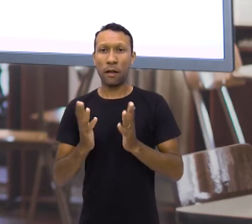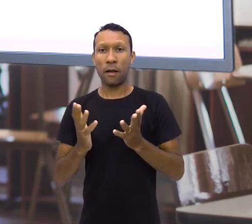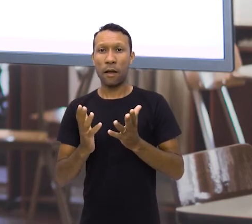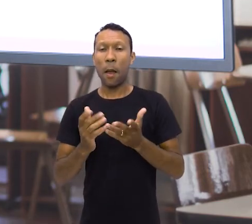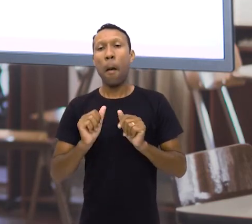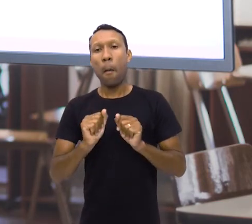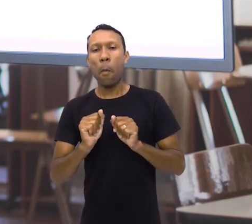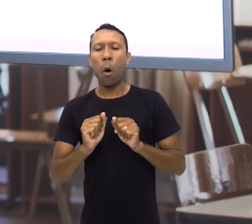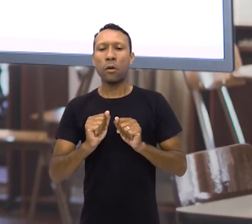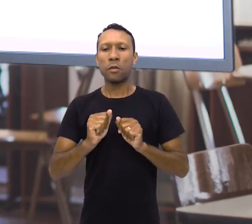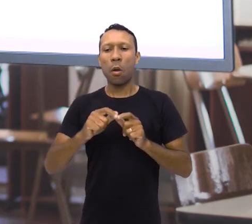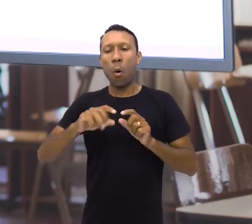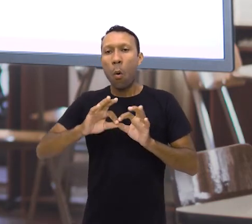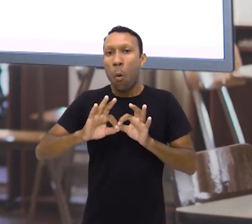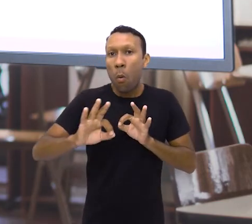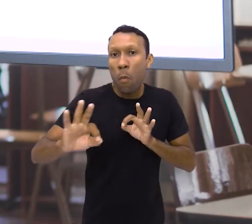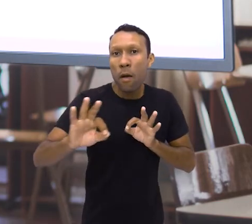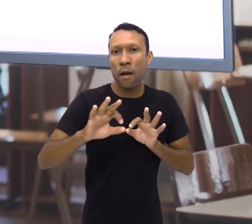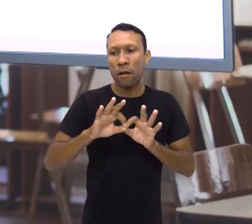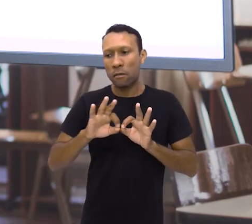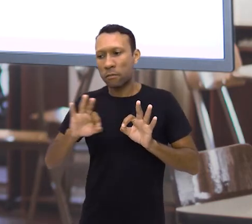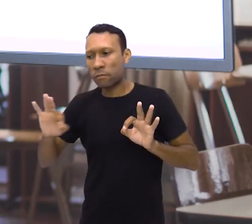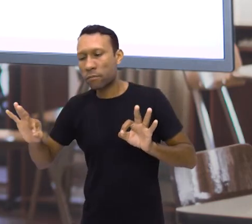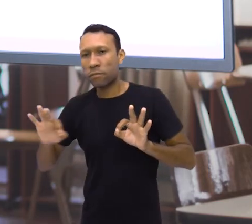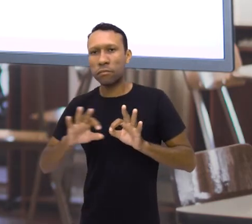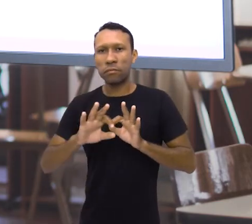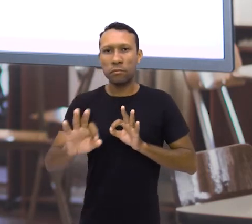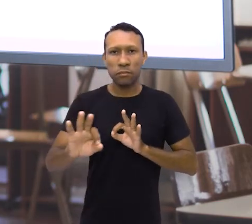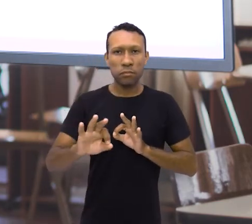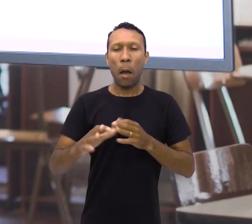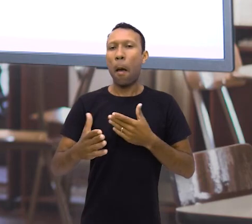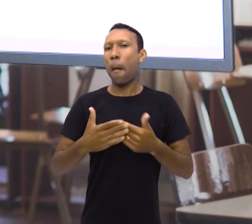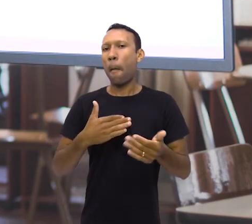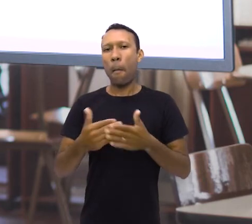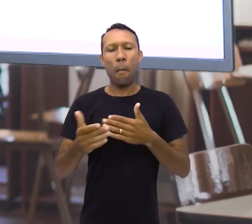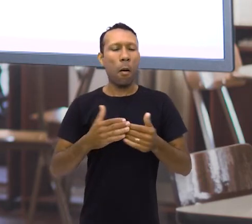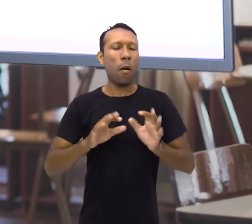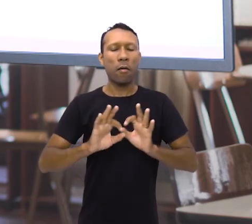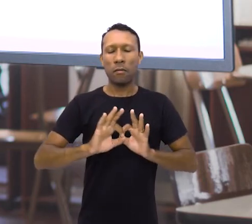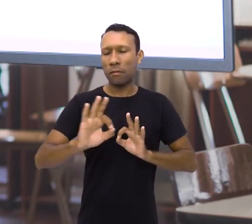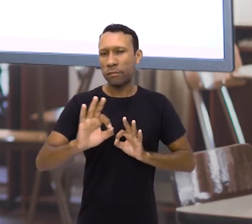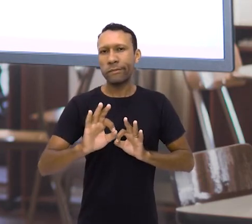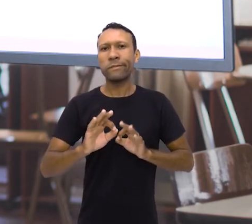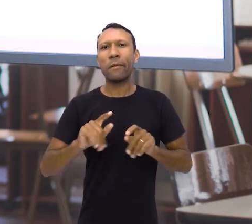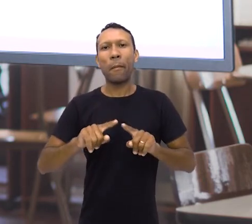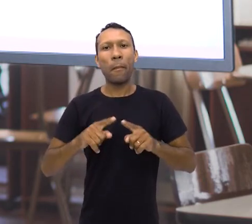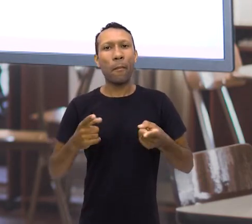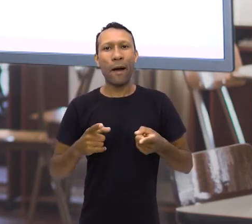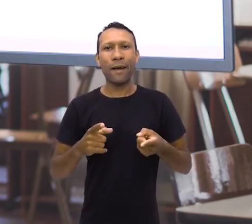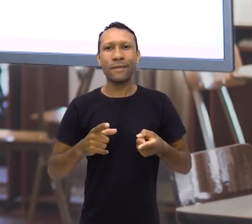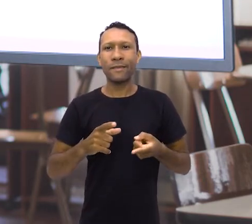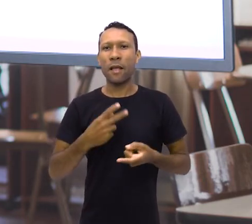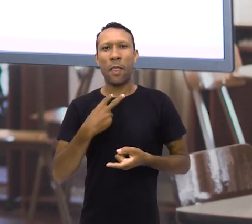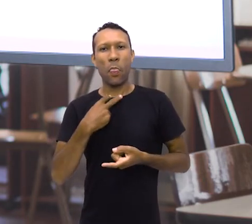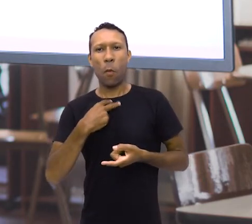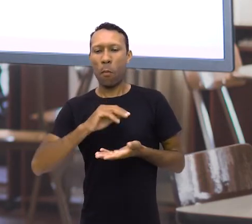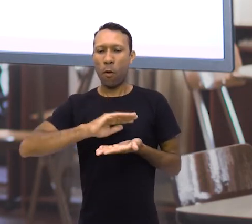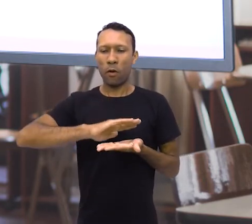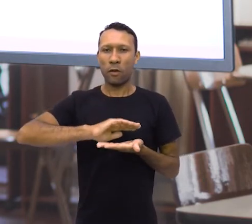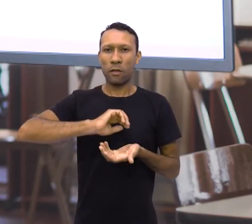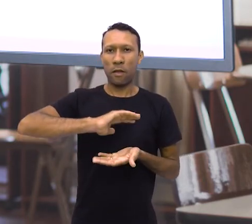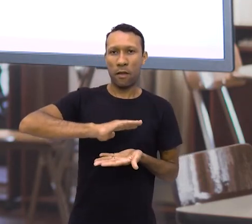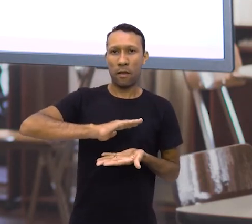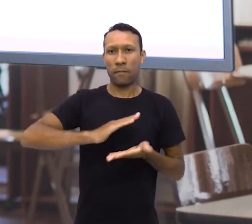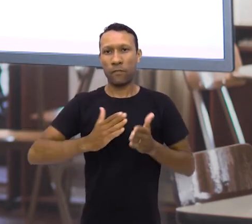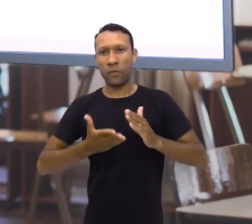1 metro, 2 metros, para a direita, para a esquerda, pode ser deslocado para cima, para baixo, mas não pode girar,